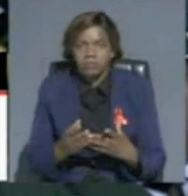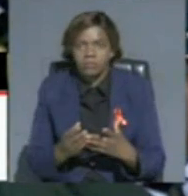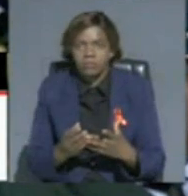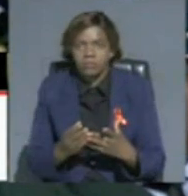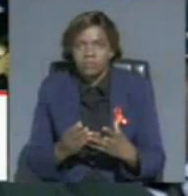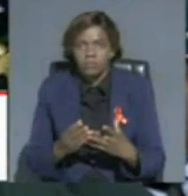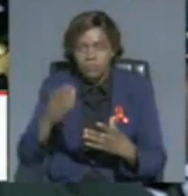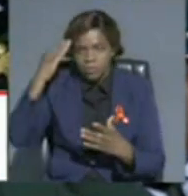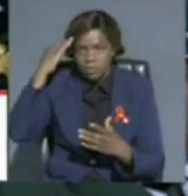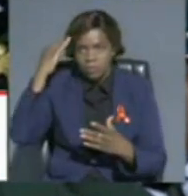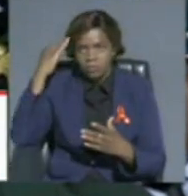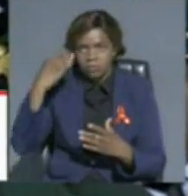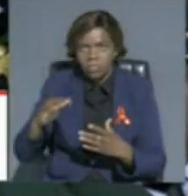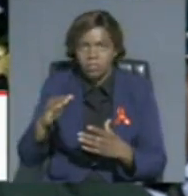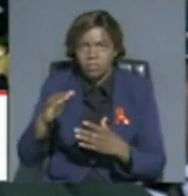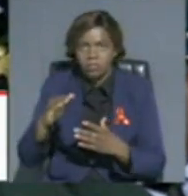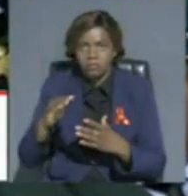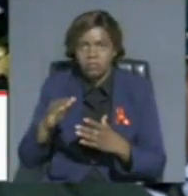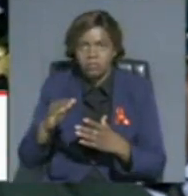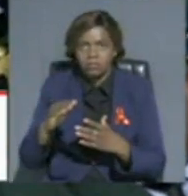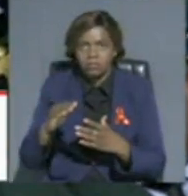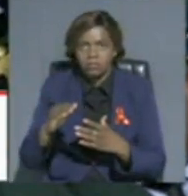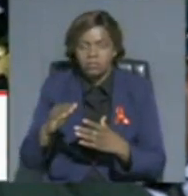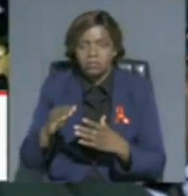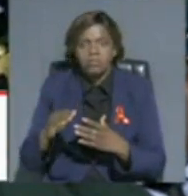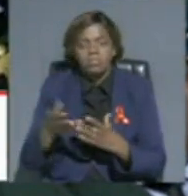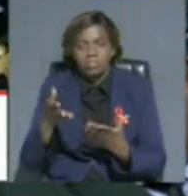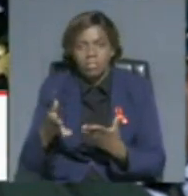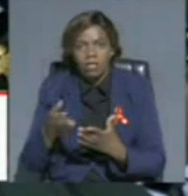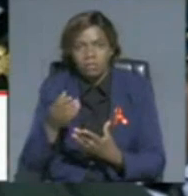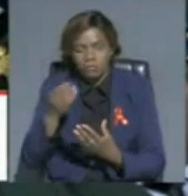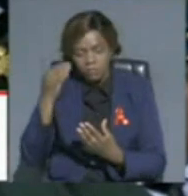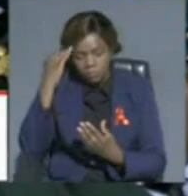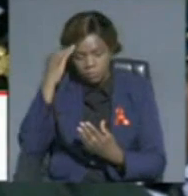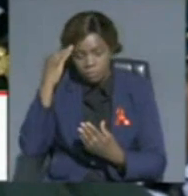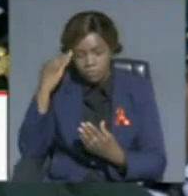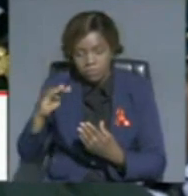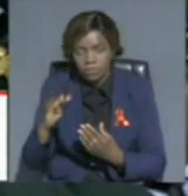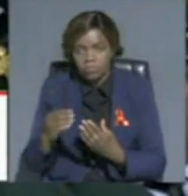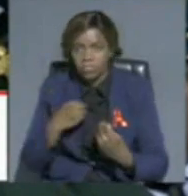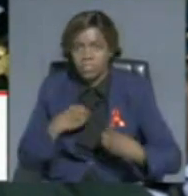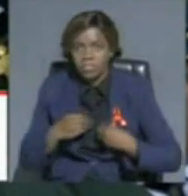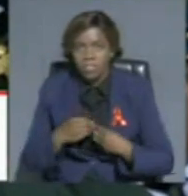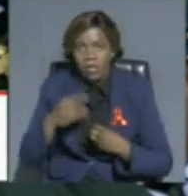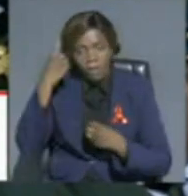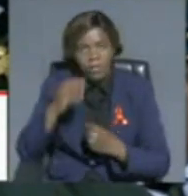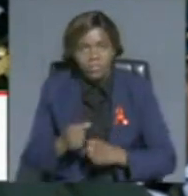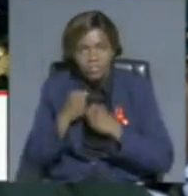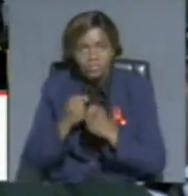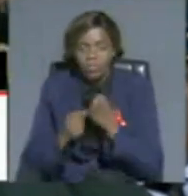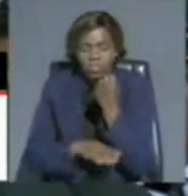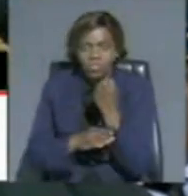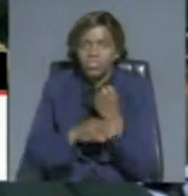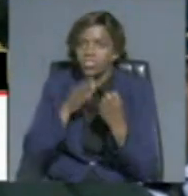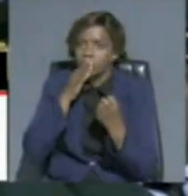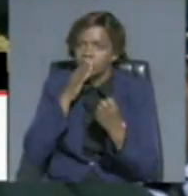Nacional e da Academia deste ramo das Forças Armadas pelos esforços desenvolvidos